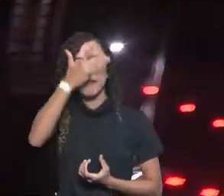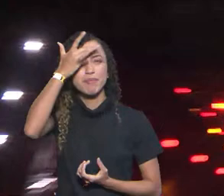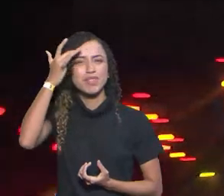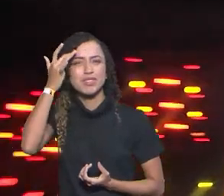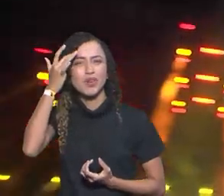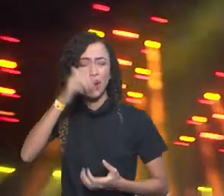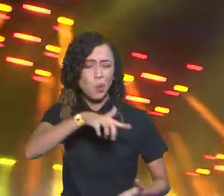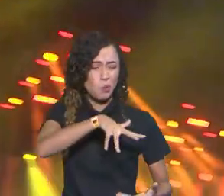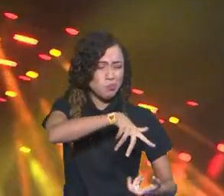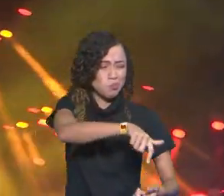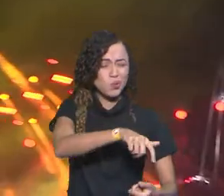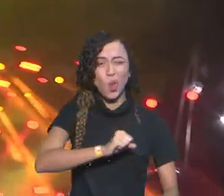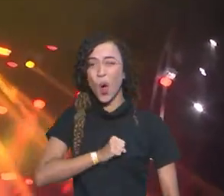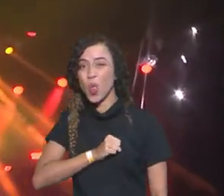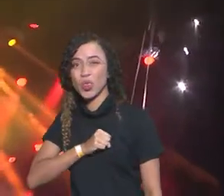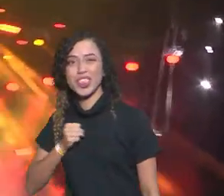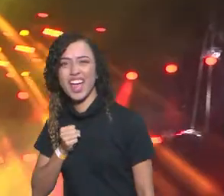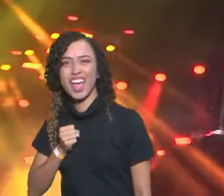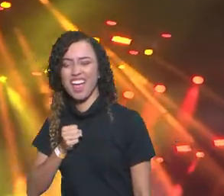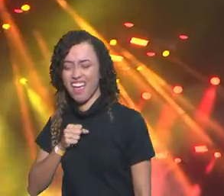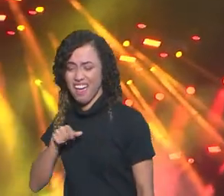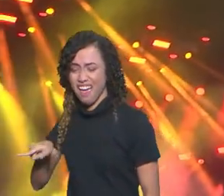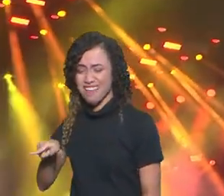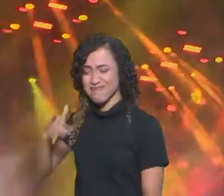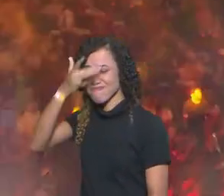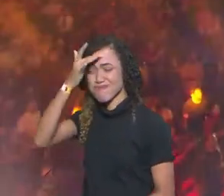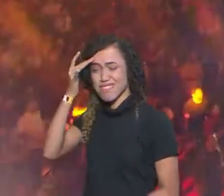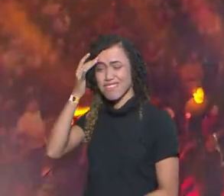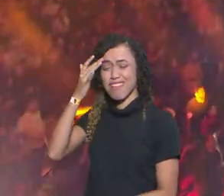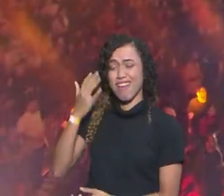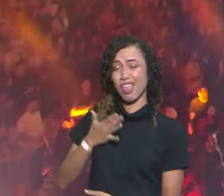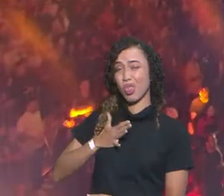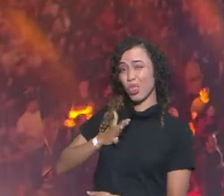que é odiado pelo mundo por amar a